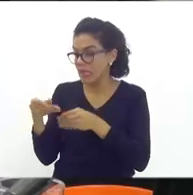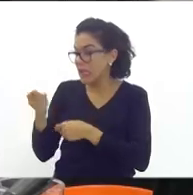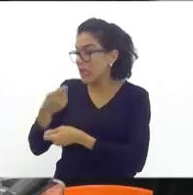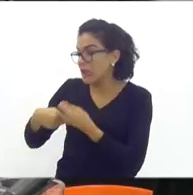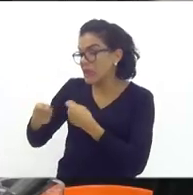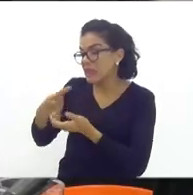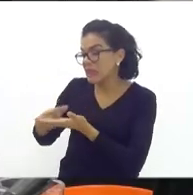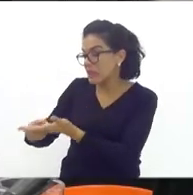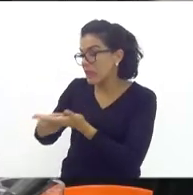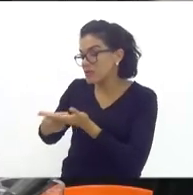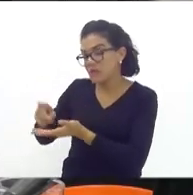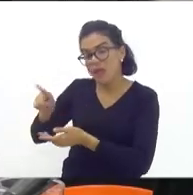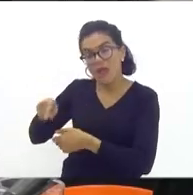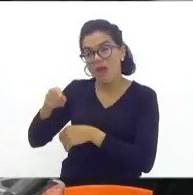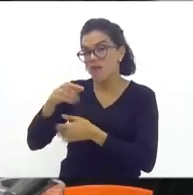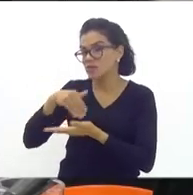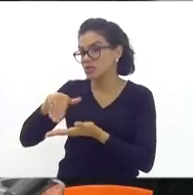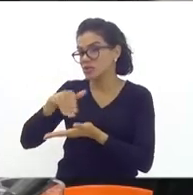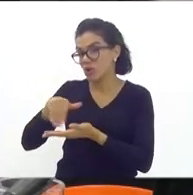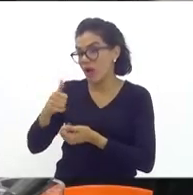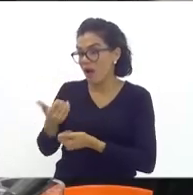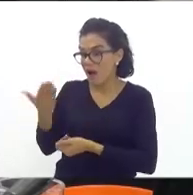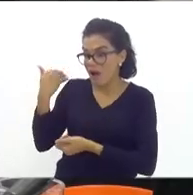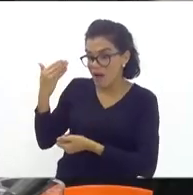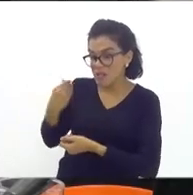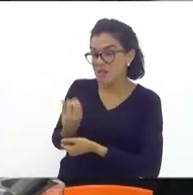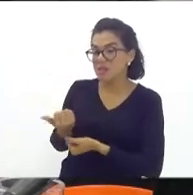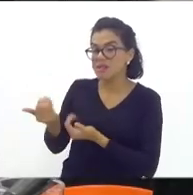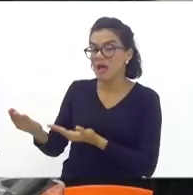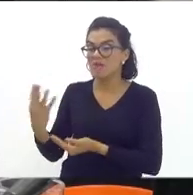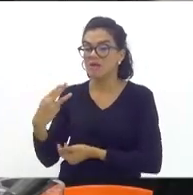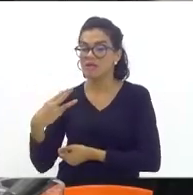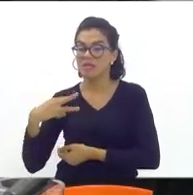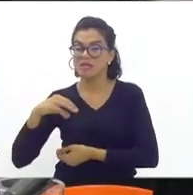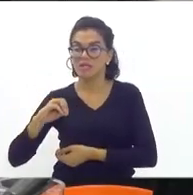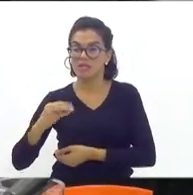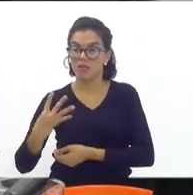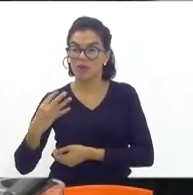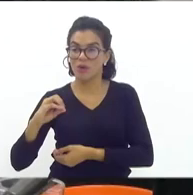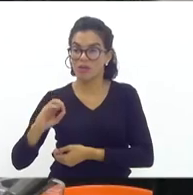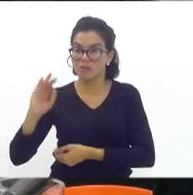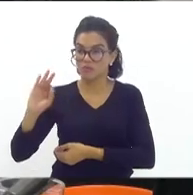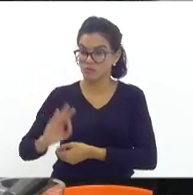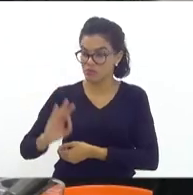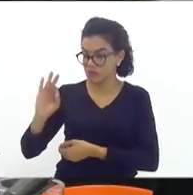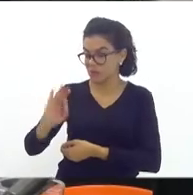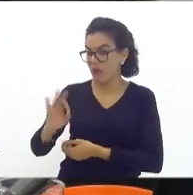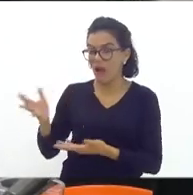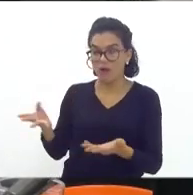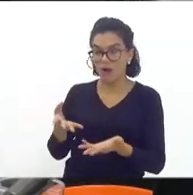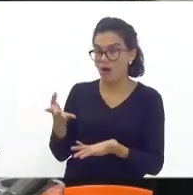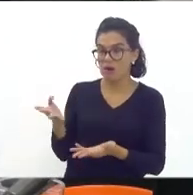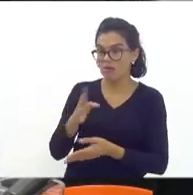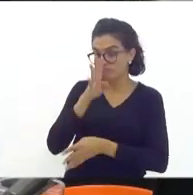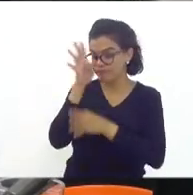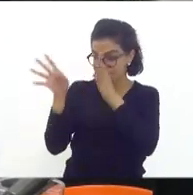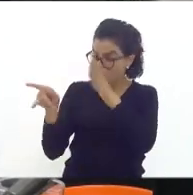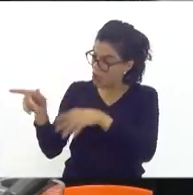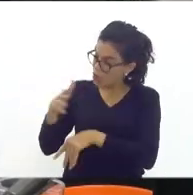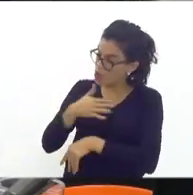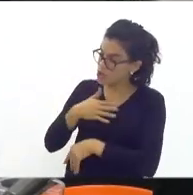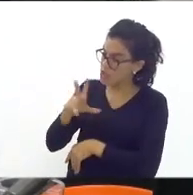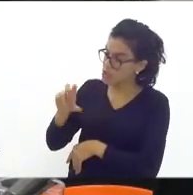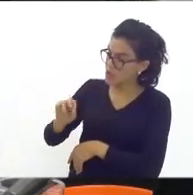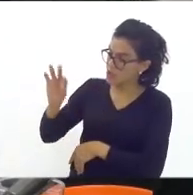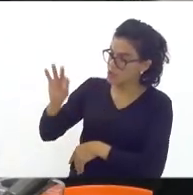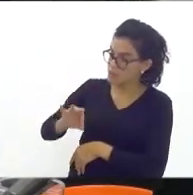dava 30 40 50% de forma no meu ver aleatório Ah eu gostei de você eu vou te dar